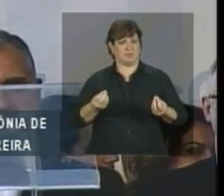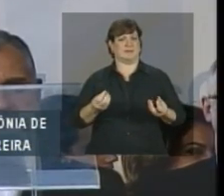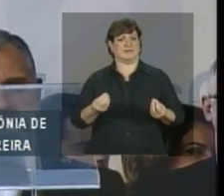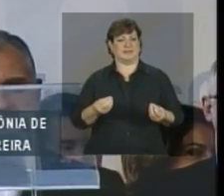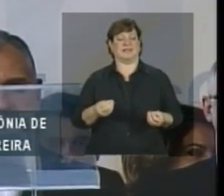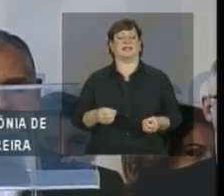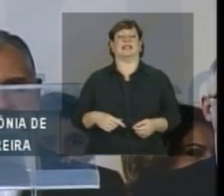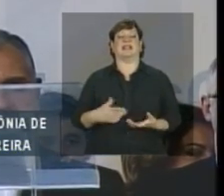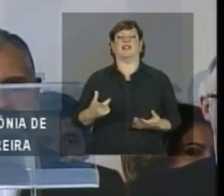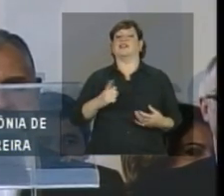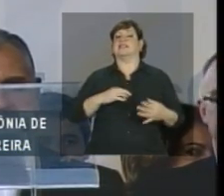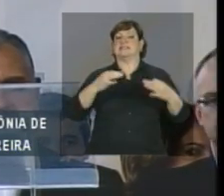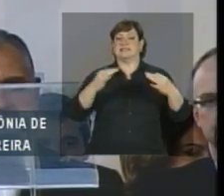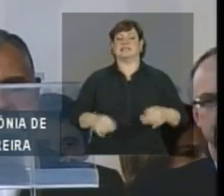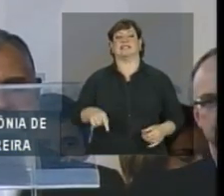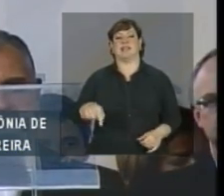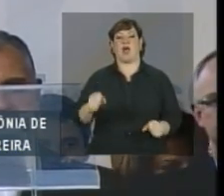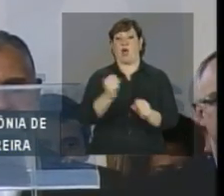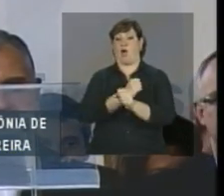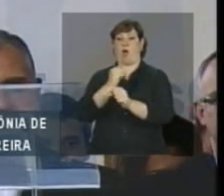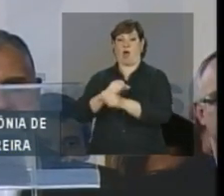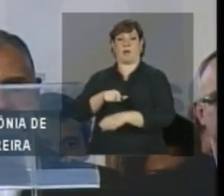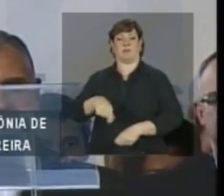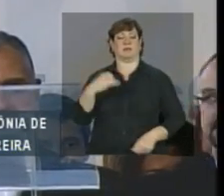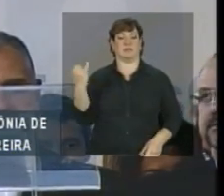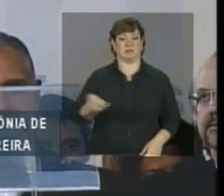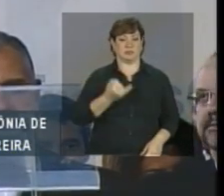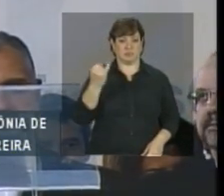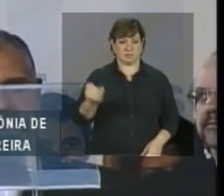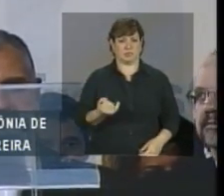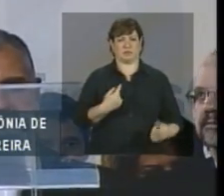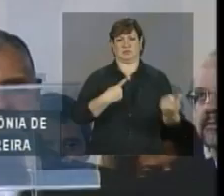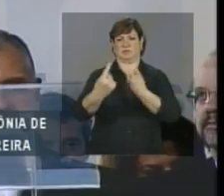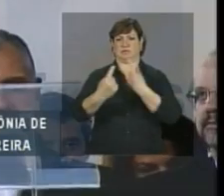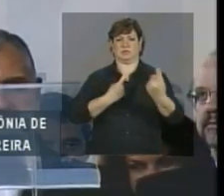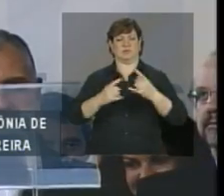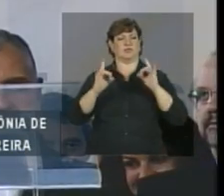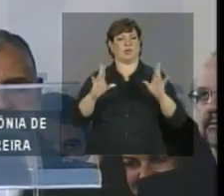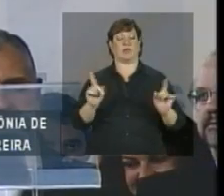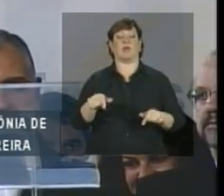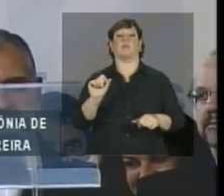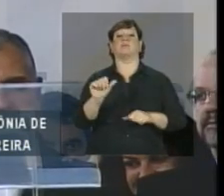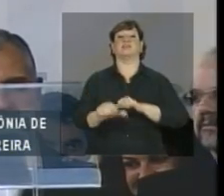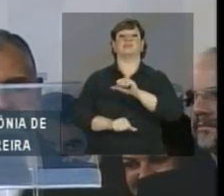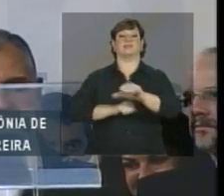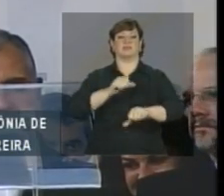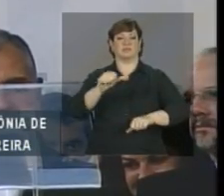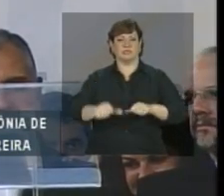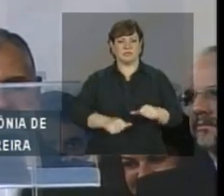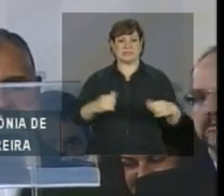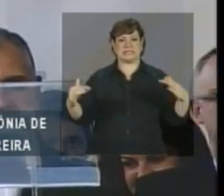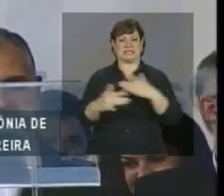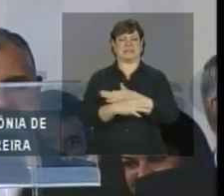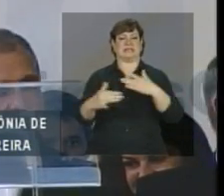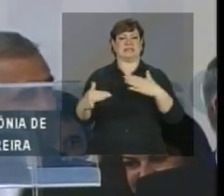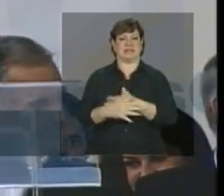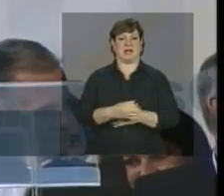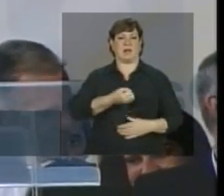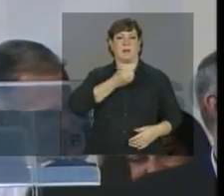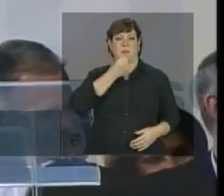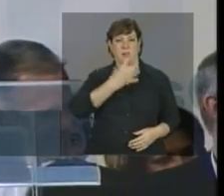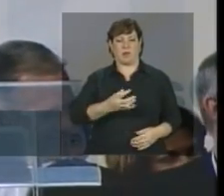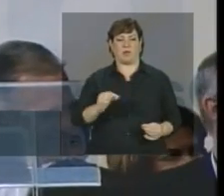eu tenho certeza que essa obra não é uma obra só de mobilidade, é uma obra de transformação urbanística, é uma